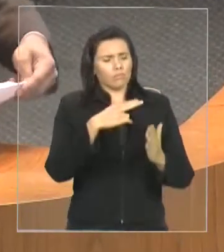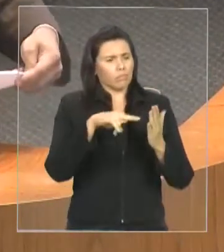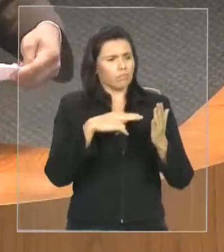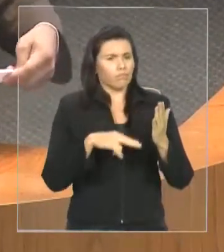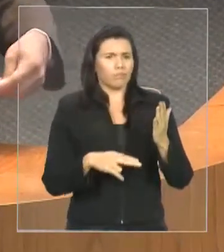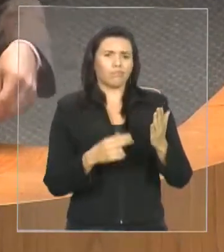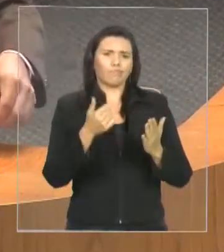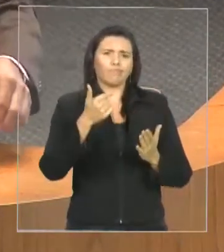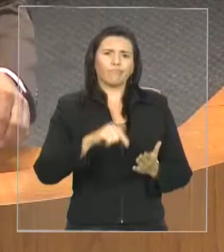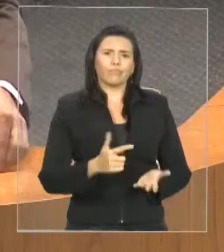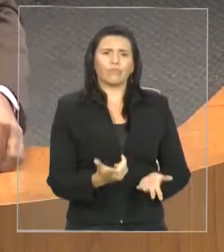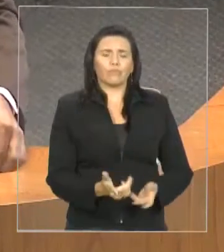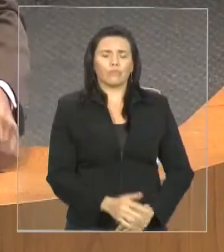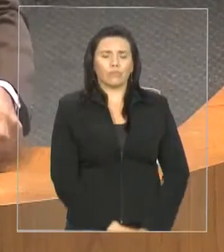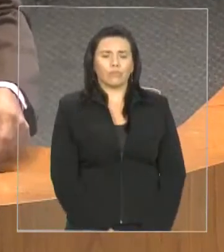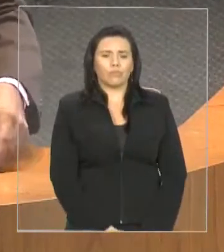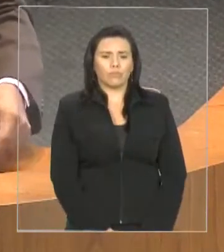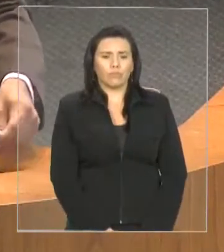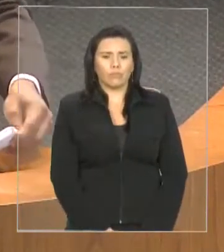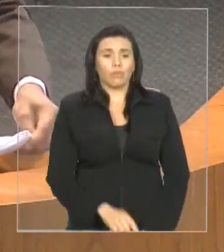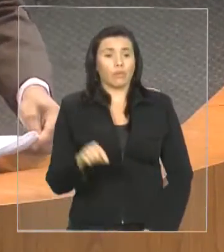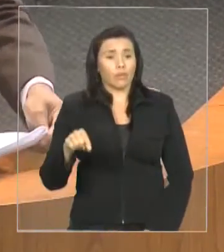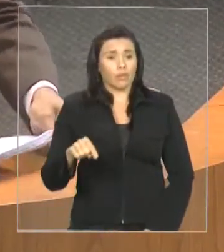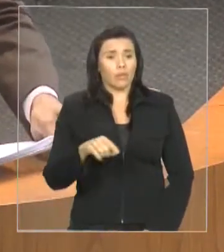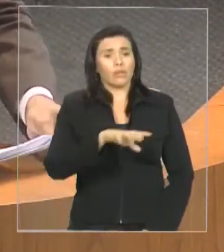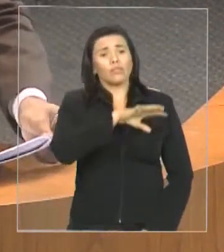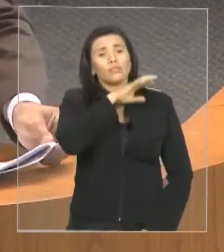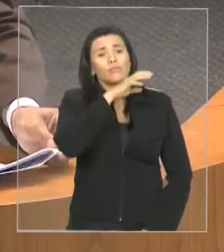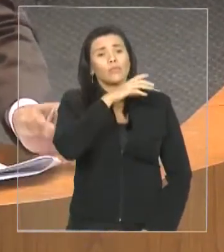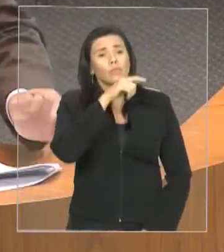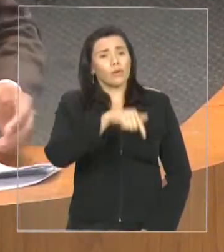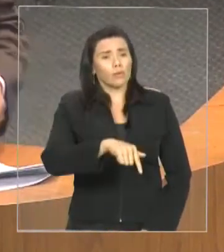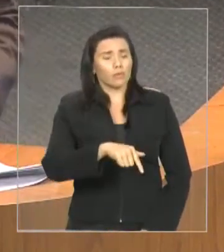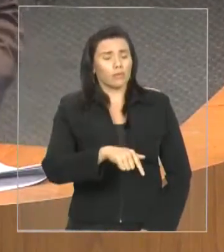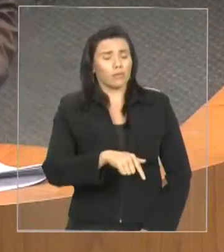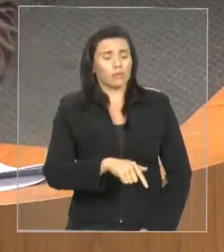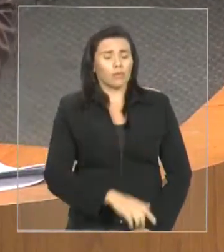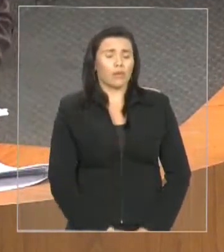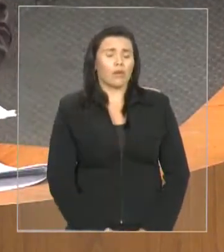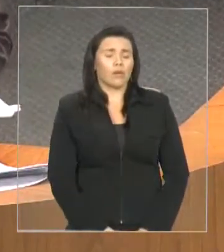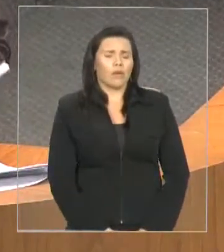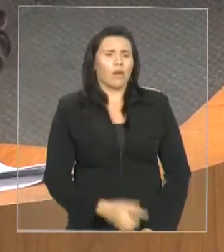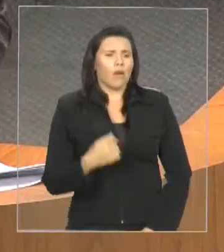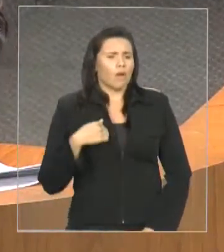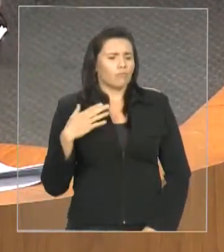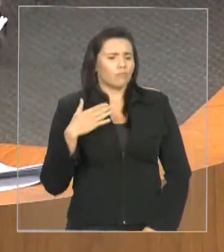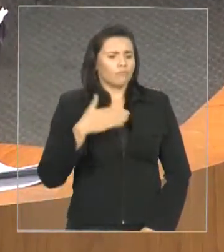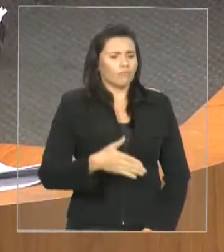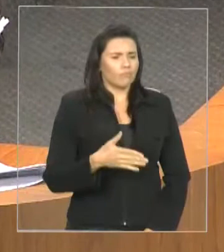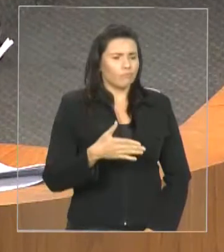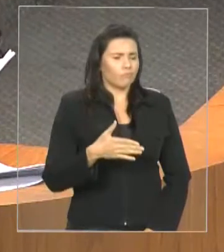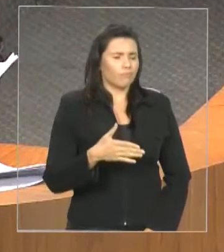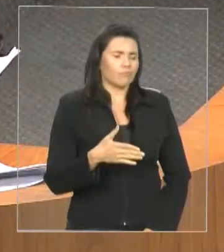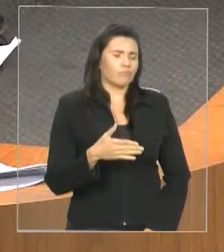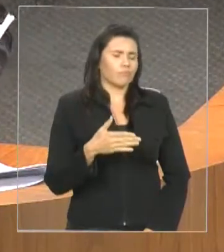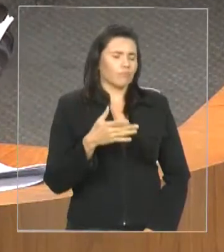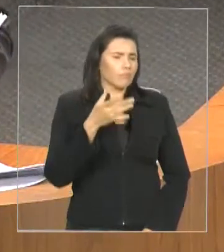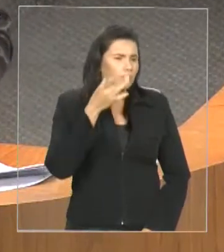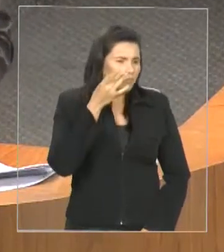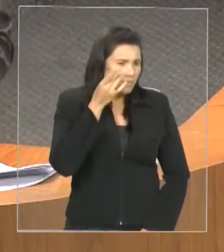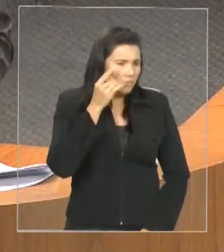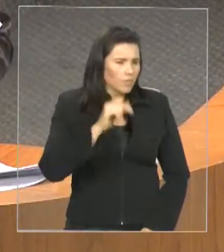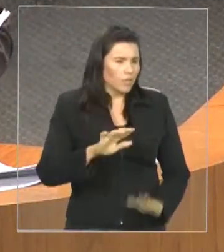denúncia de uma escola no Maiobão. Fomos lá verificar a denúncia, averiguar a denúncia, em